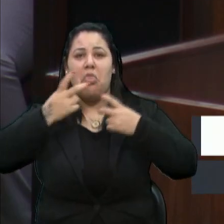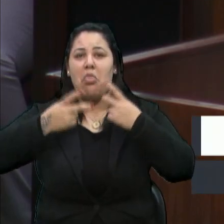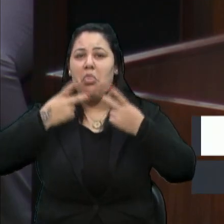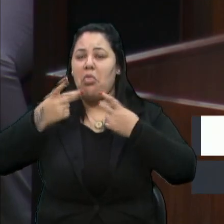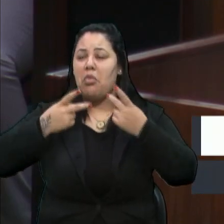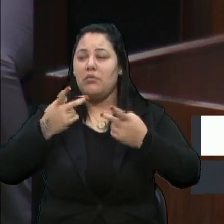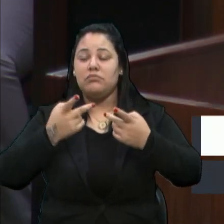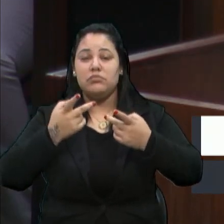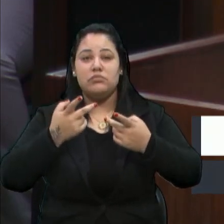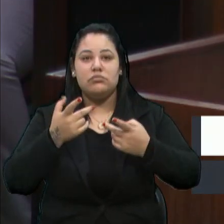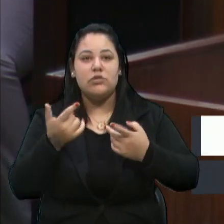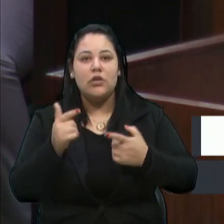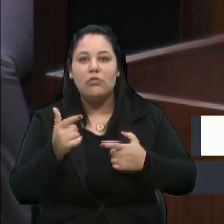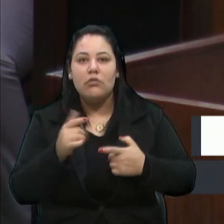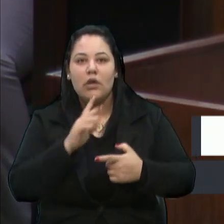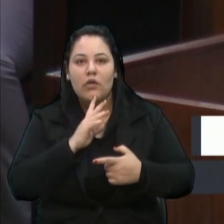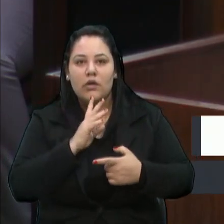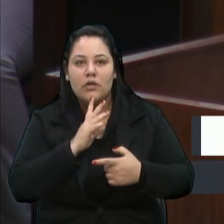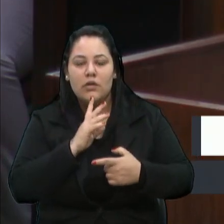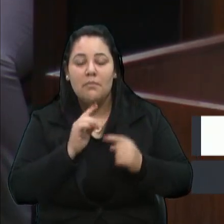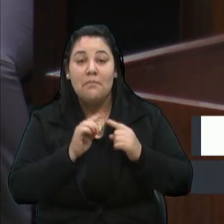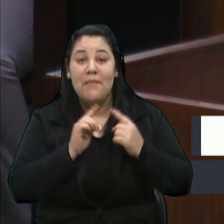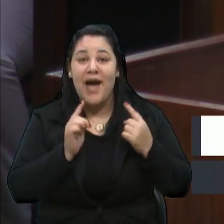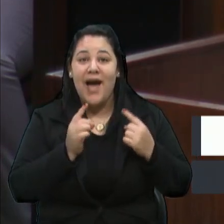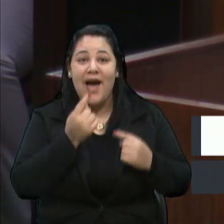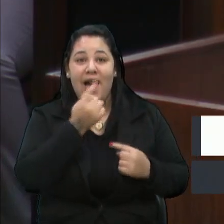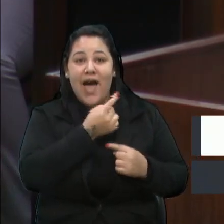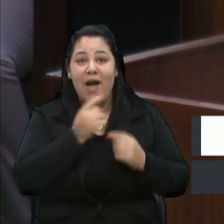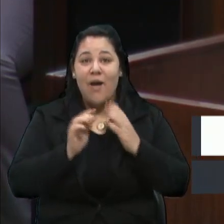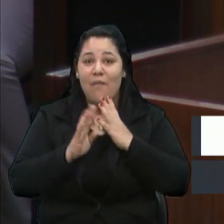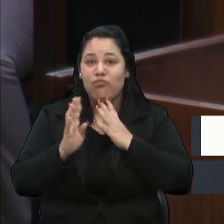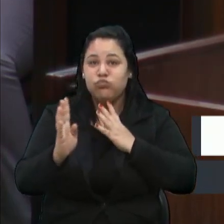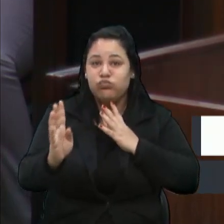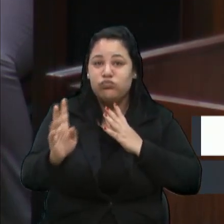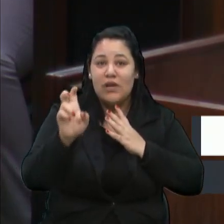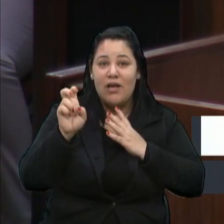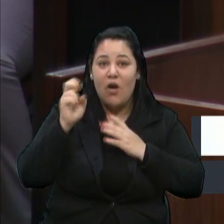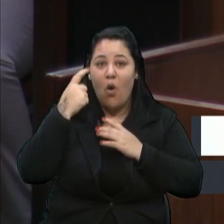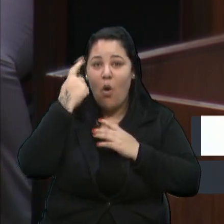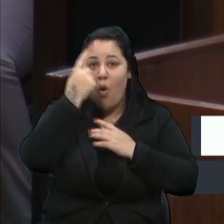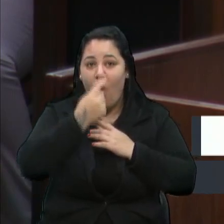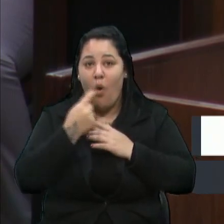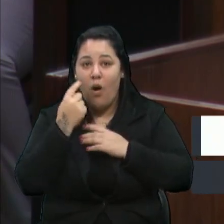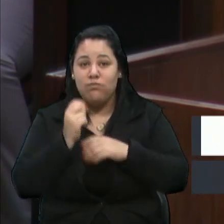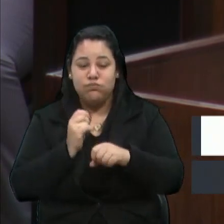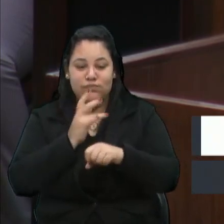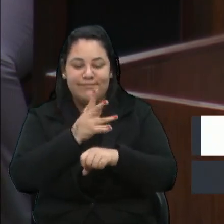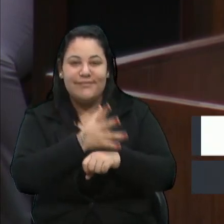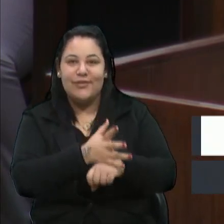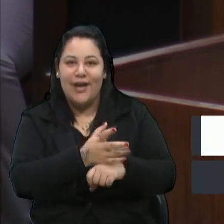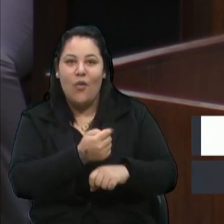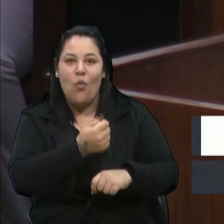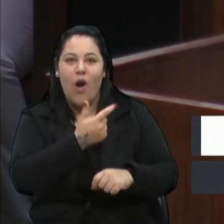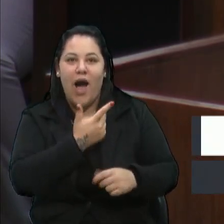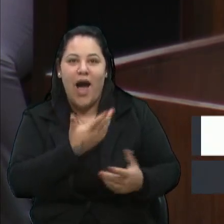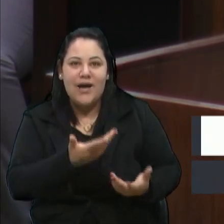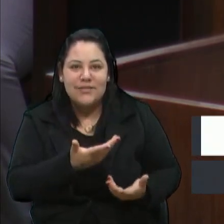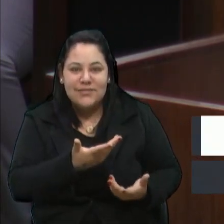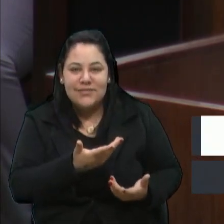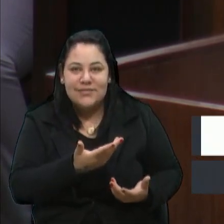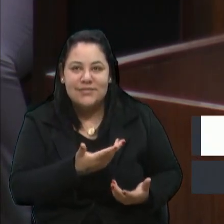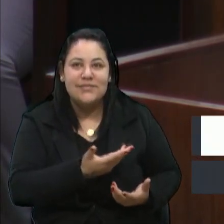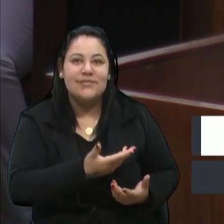conhecimento agora essas pessoas que vão 5 hor da manhã tem conhecimento a quantidade expressiva